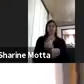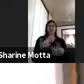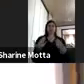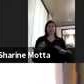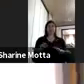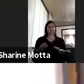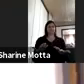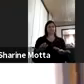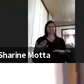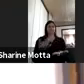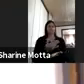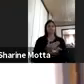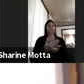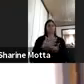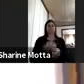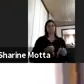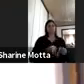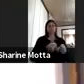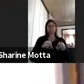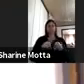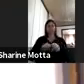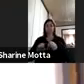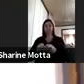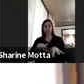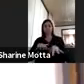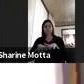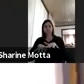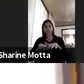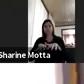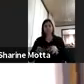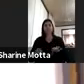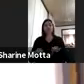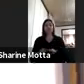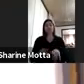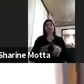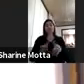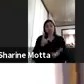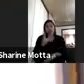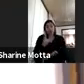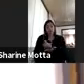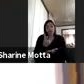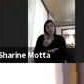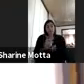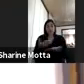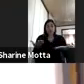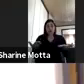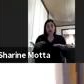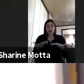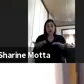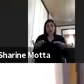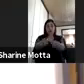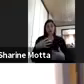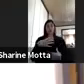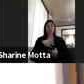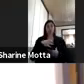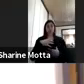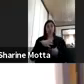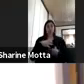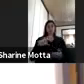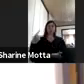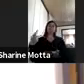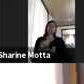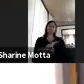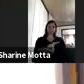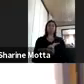aparatos de repressão. E esse desmonte continua, de maneira que a Inspeção do Trabalho, que jogou um